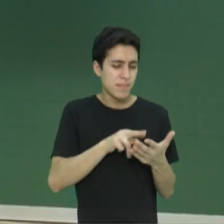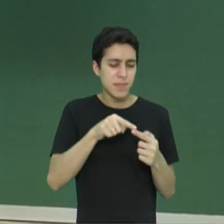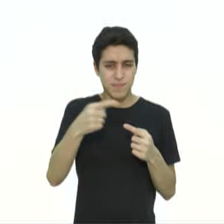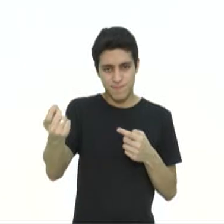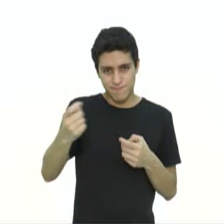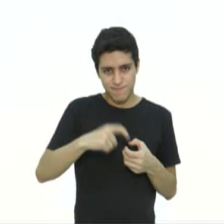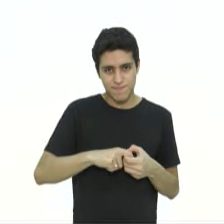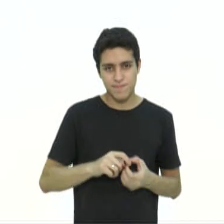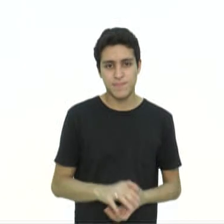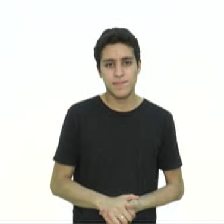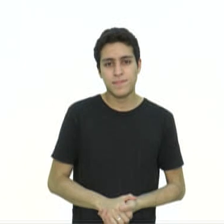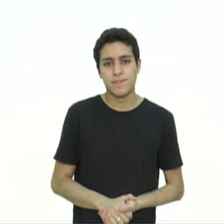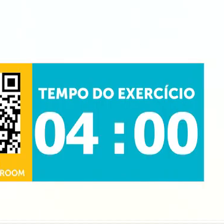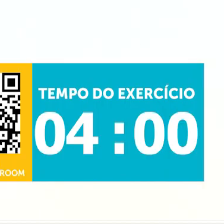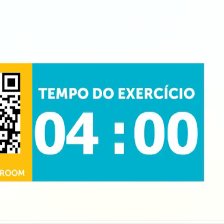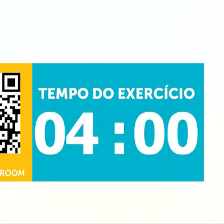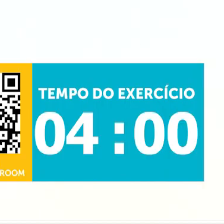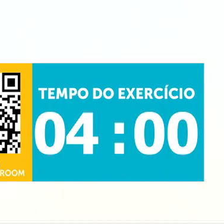voltamos.